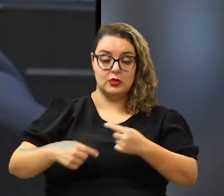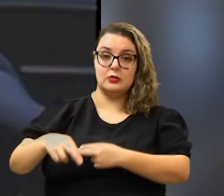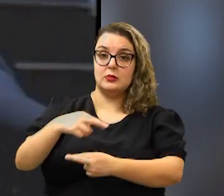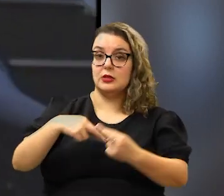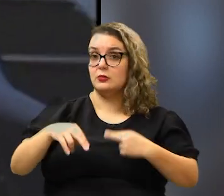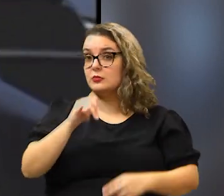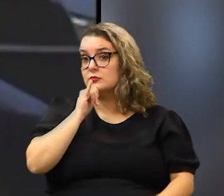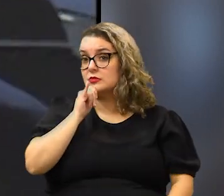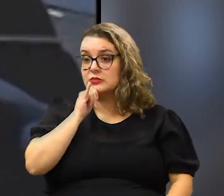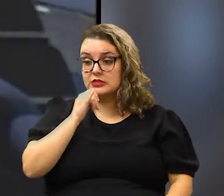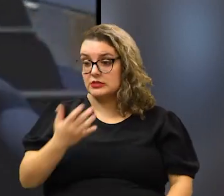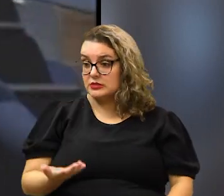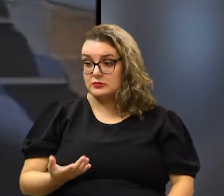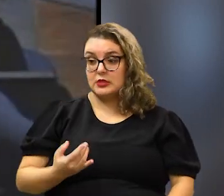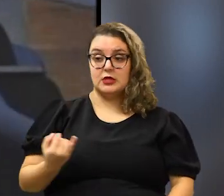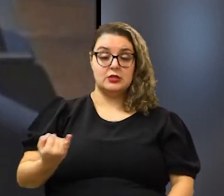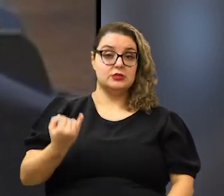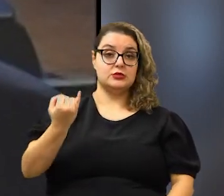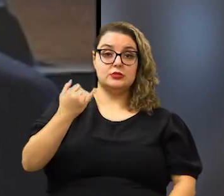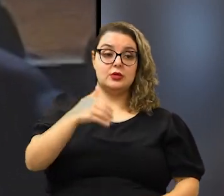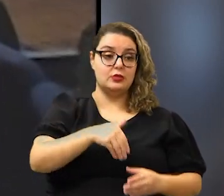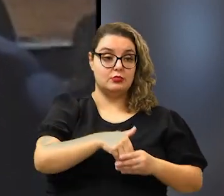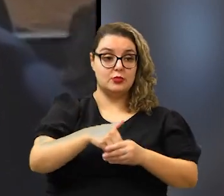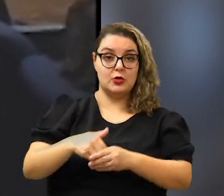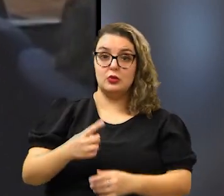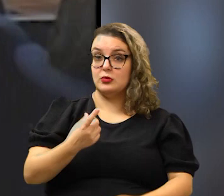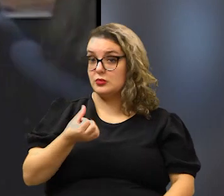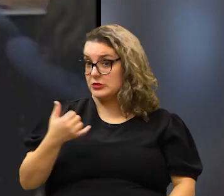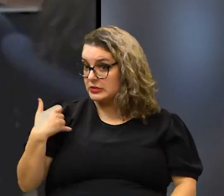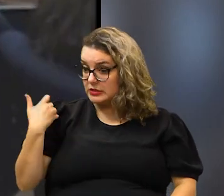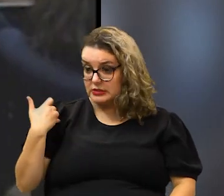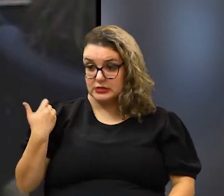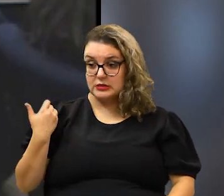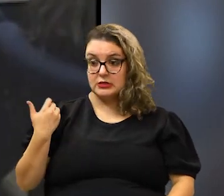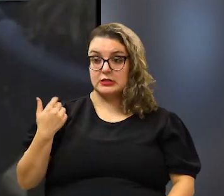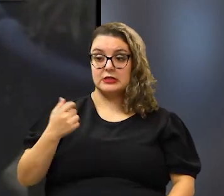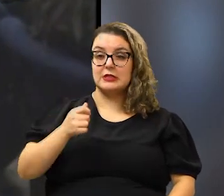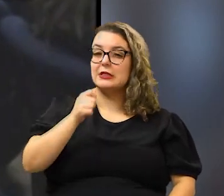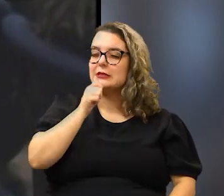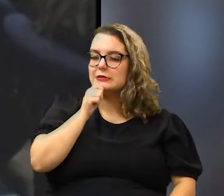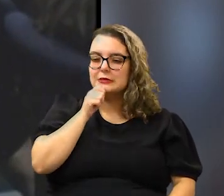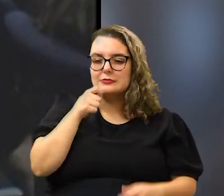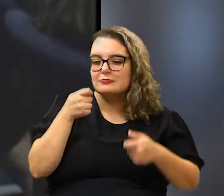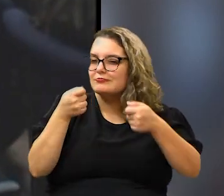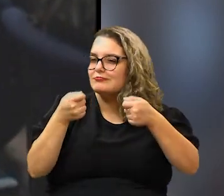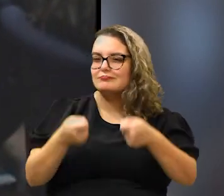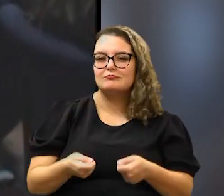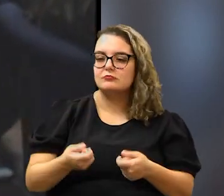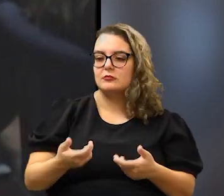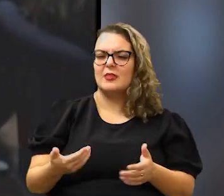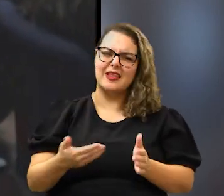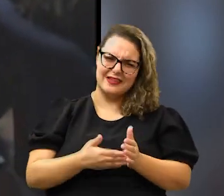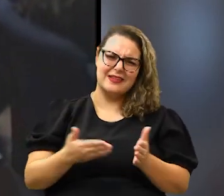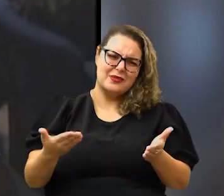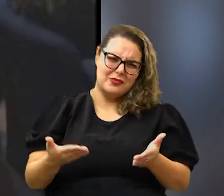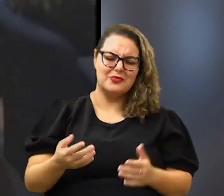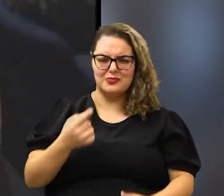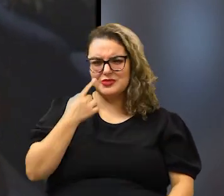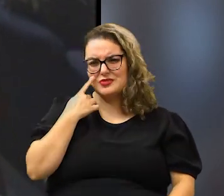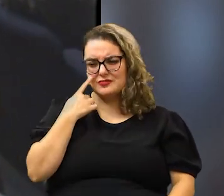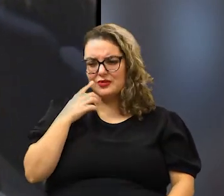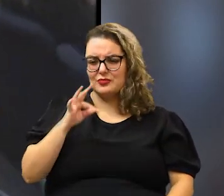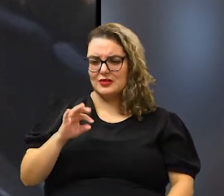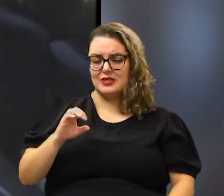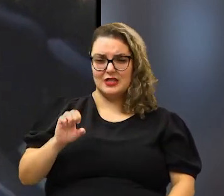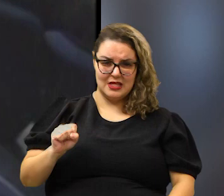né, para incentivar a garotada a votar. Nós fizemos debates sobre isso. Fizemos debates contando com a participação de outros